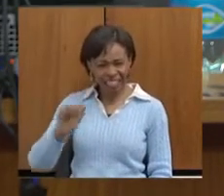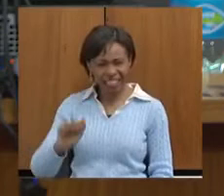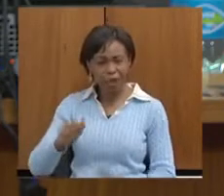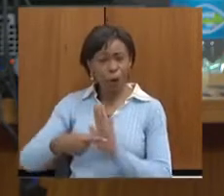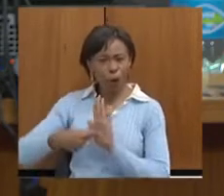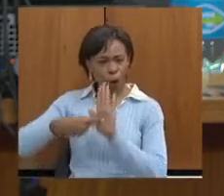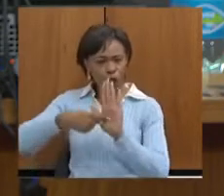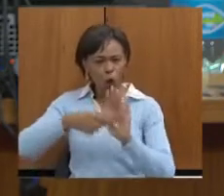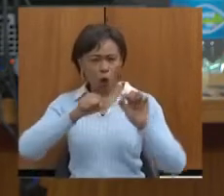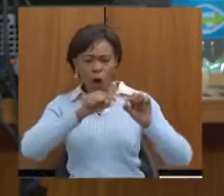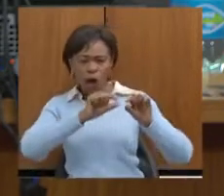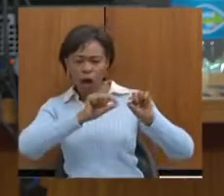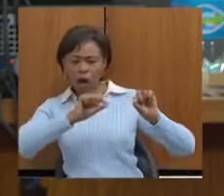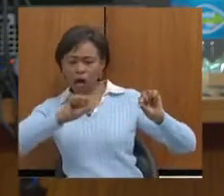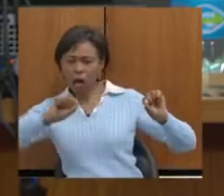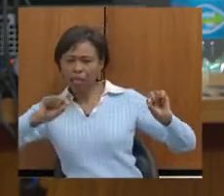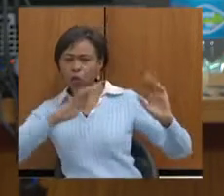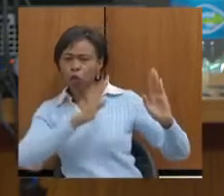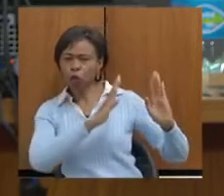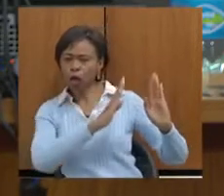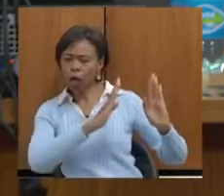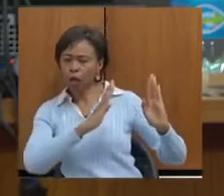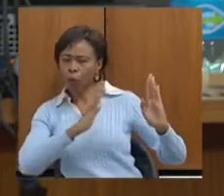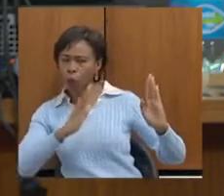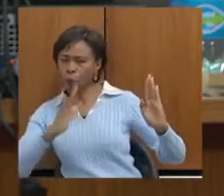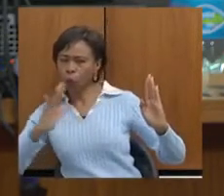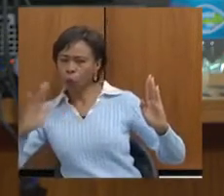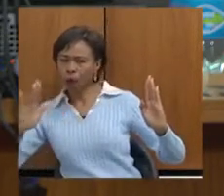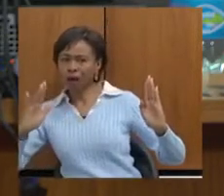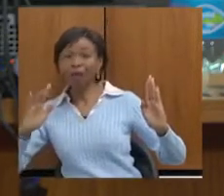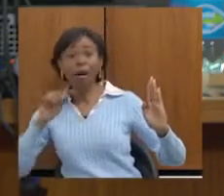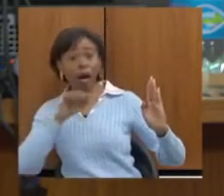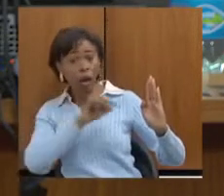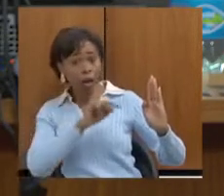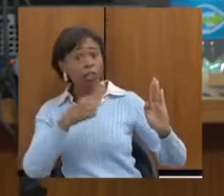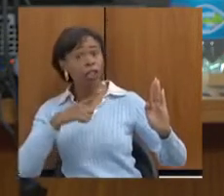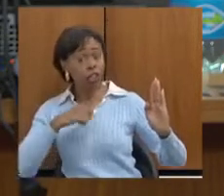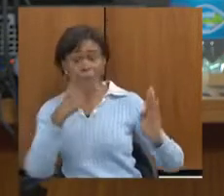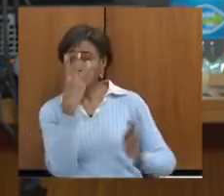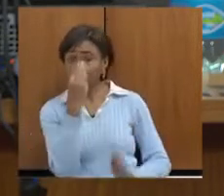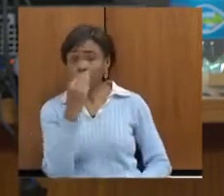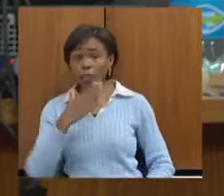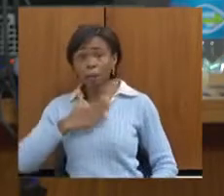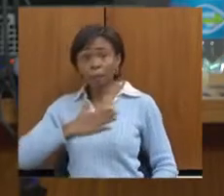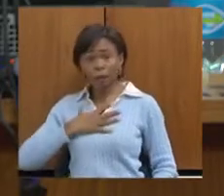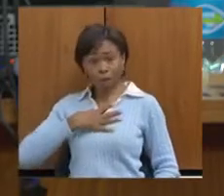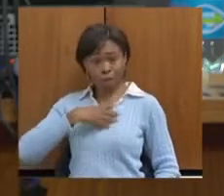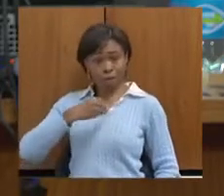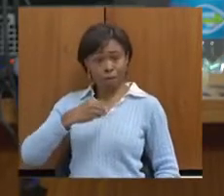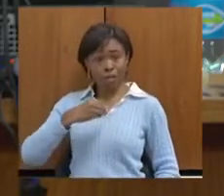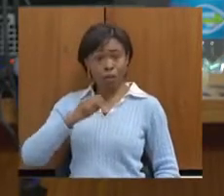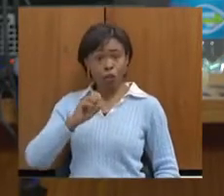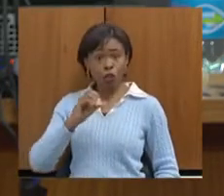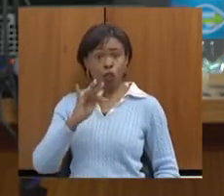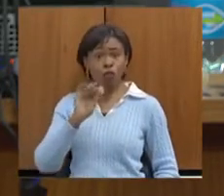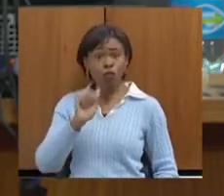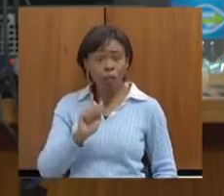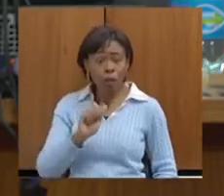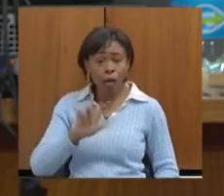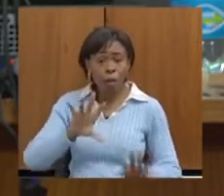e na linha do tempo a Sofi Oi e a Sofia minha filha Sofia está contaminada pelos metais pesados